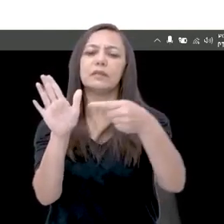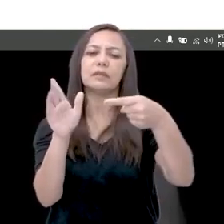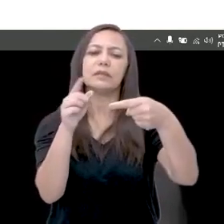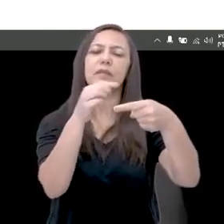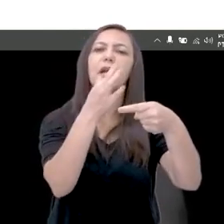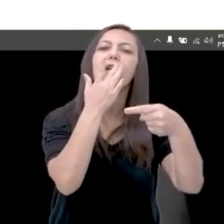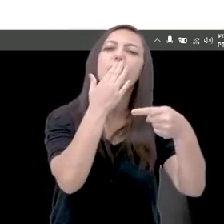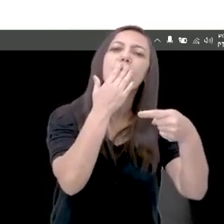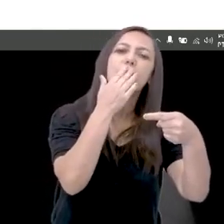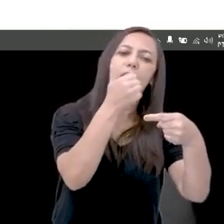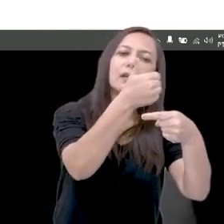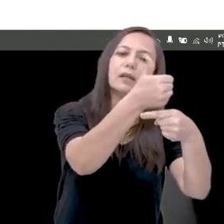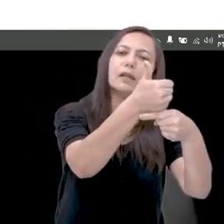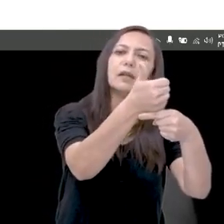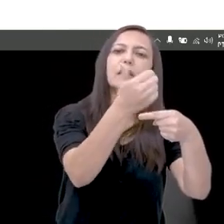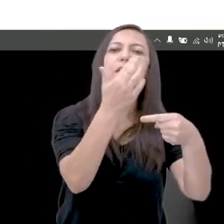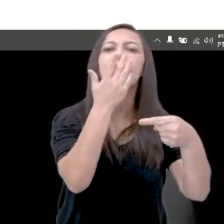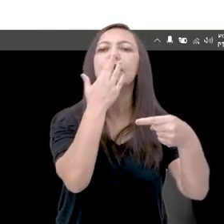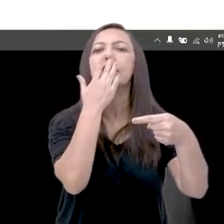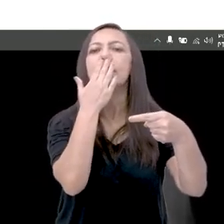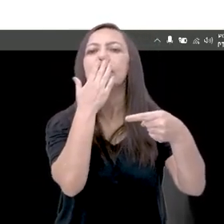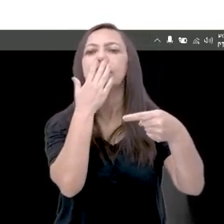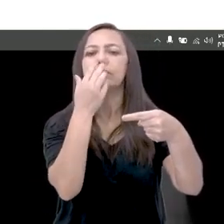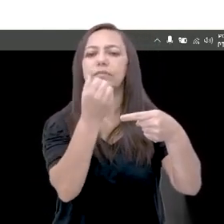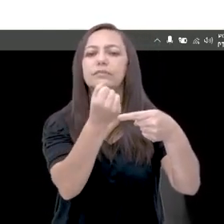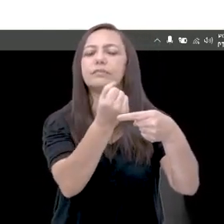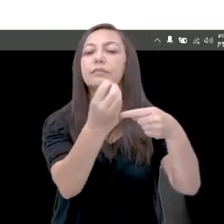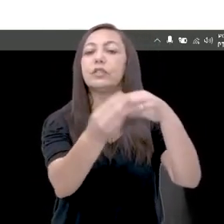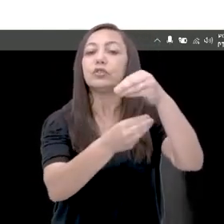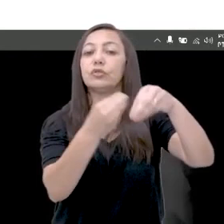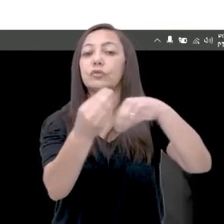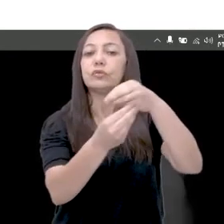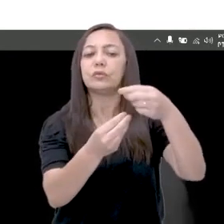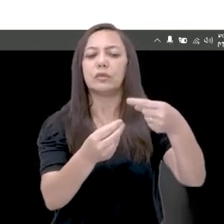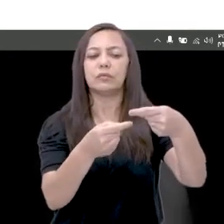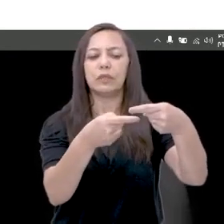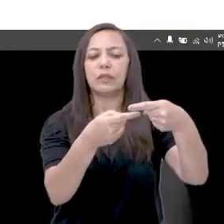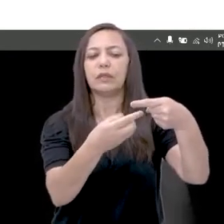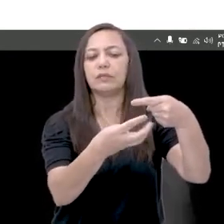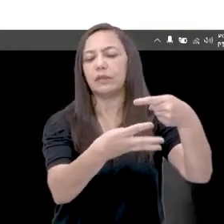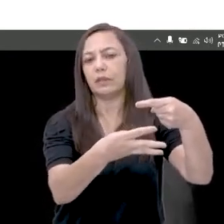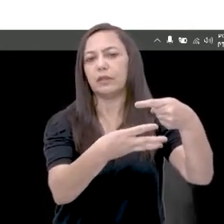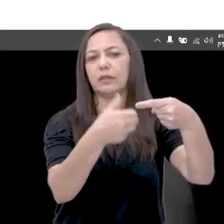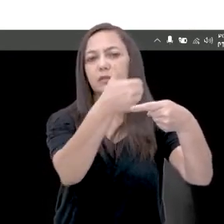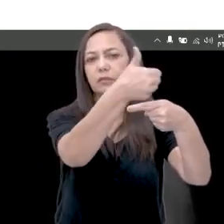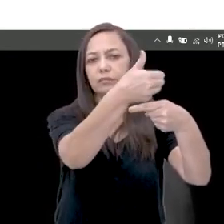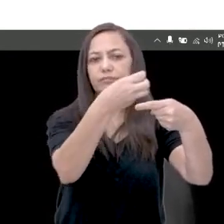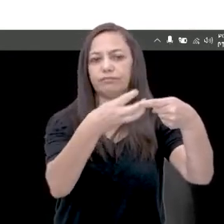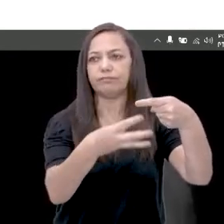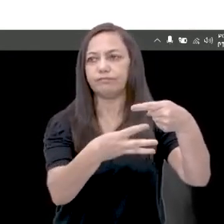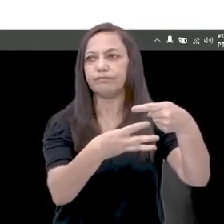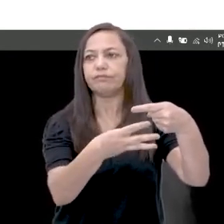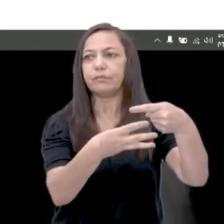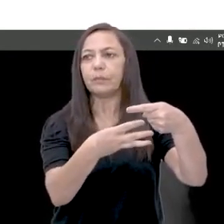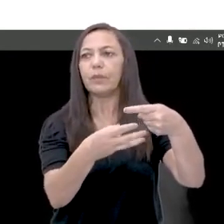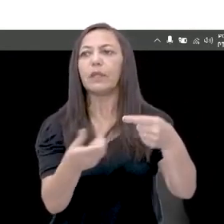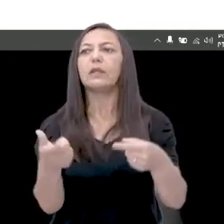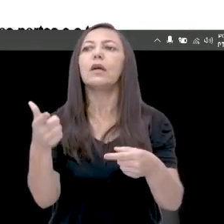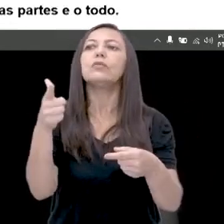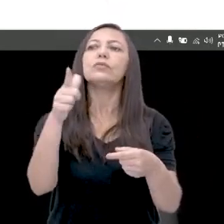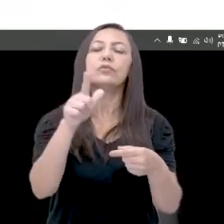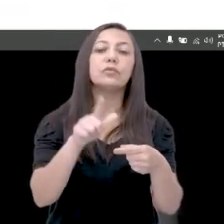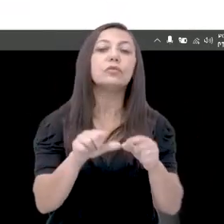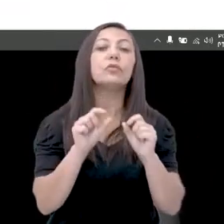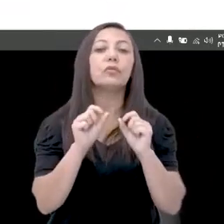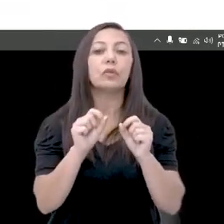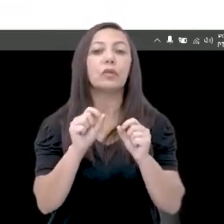tinta vermelha e o total de partes obtida na mistura vai ser 1/3. E vejam que, mais